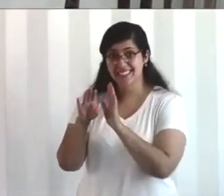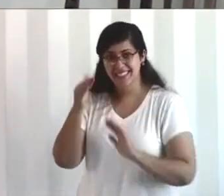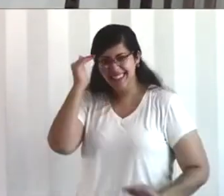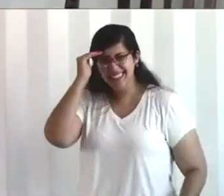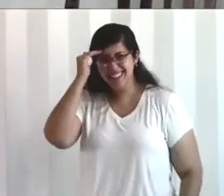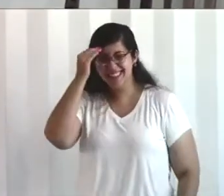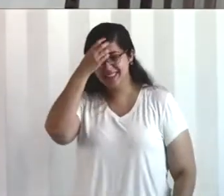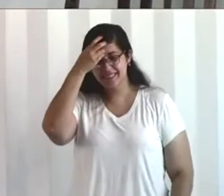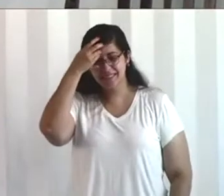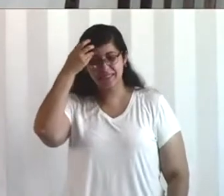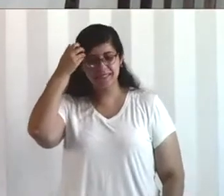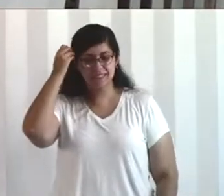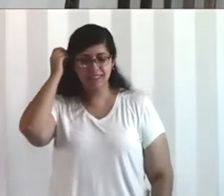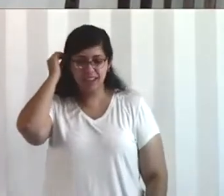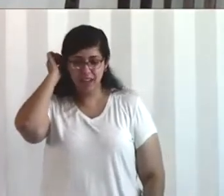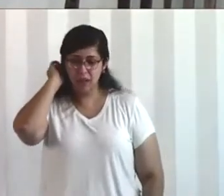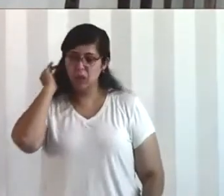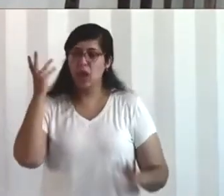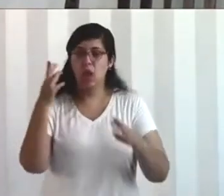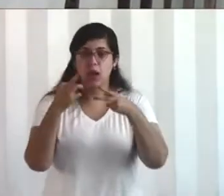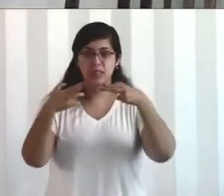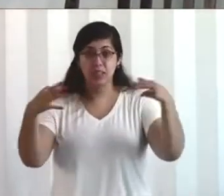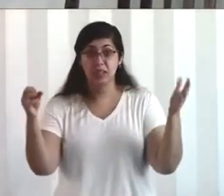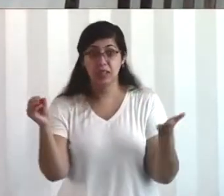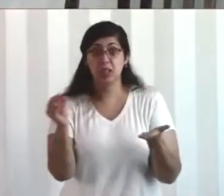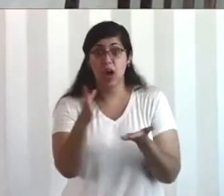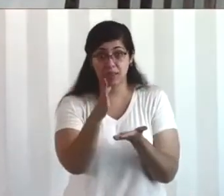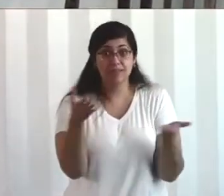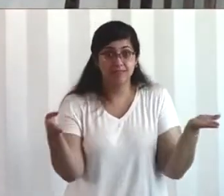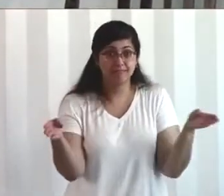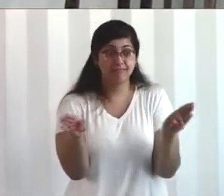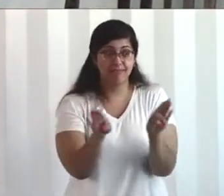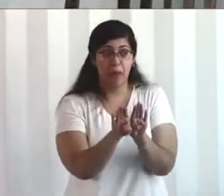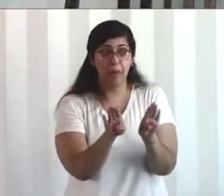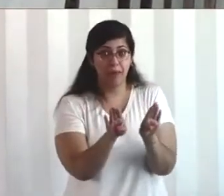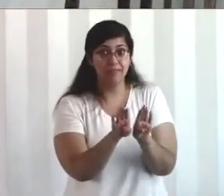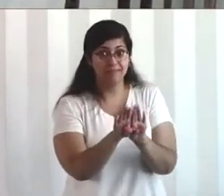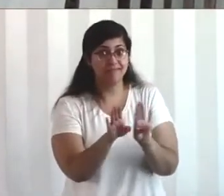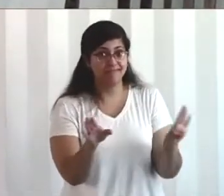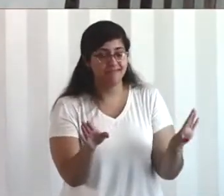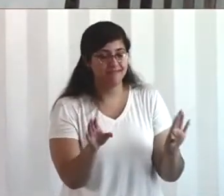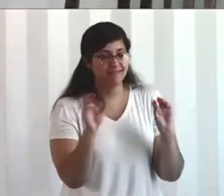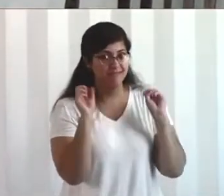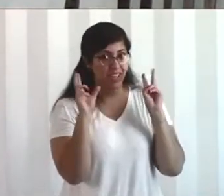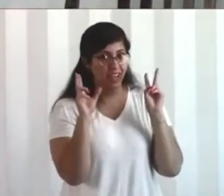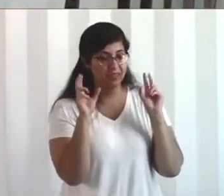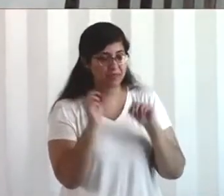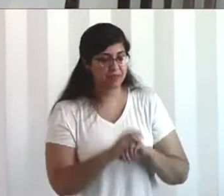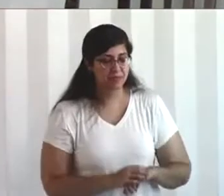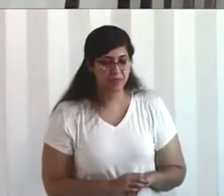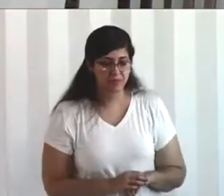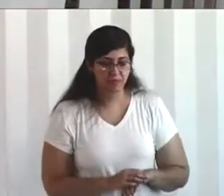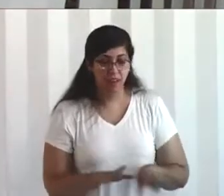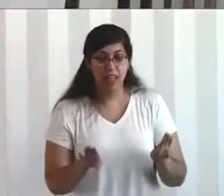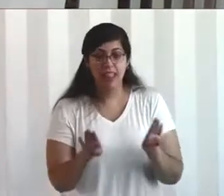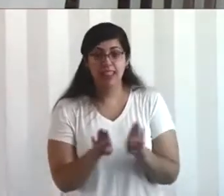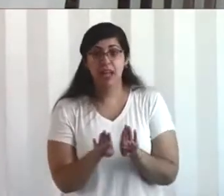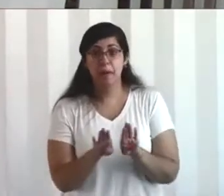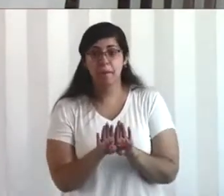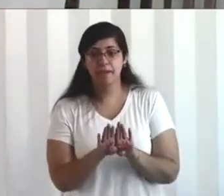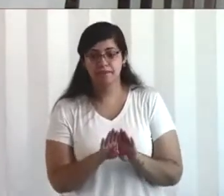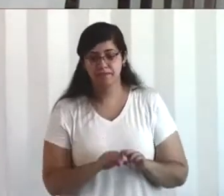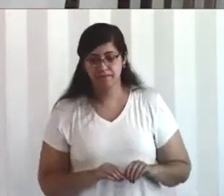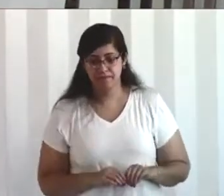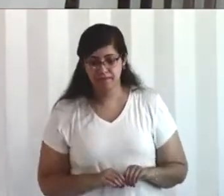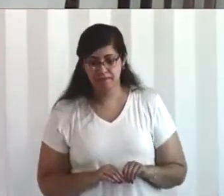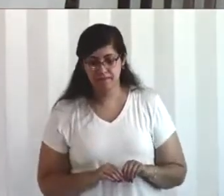acontecerem. Além de Tício Justo, tem o Crispo também, do versículo 8. Mas Crispo, o principal da